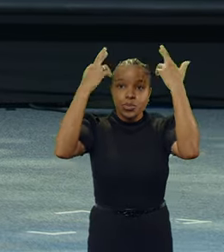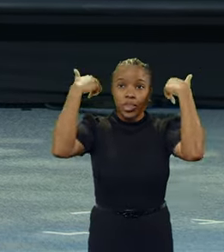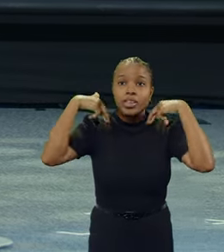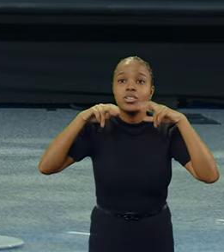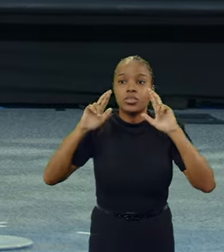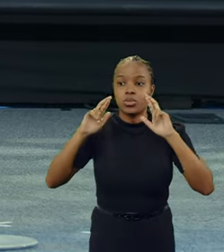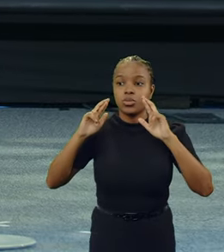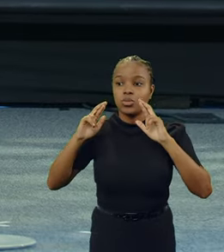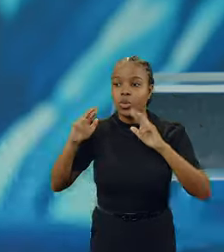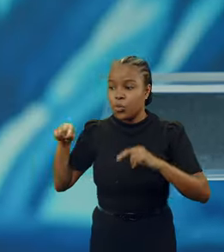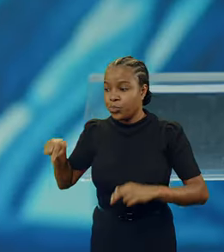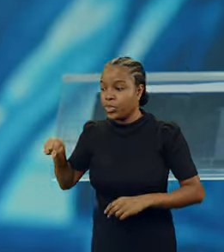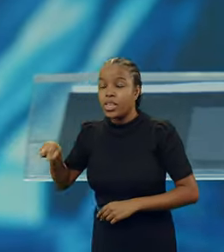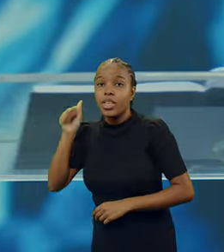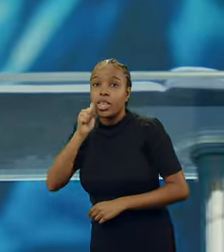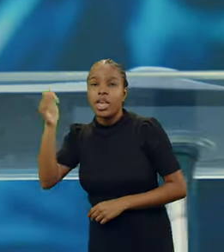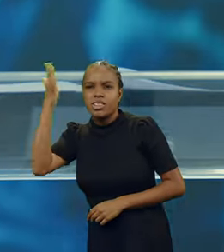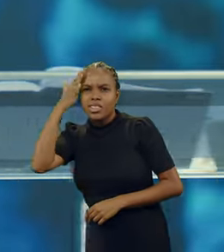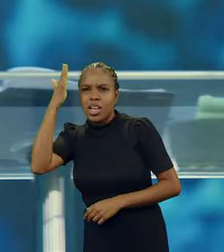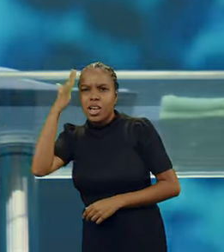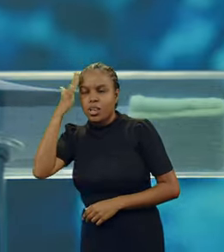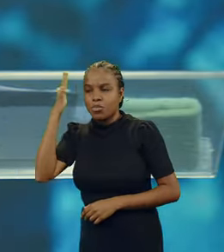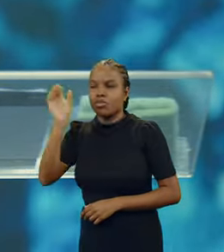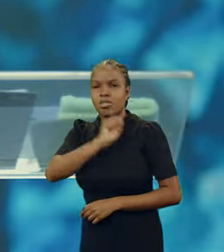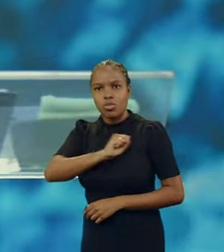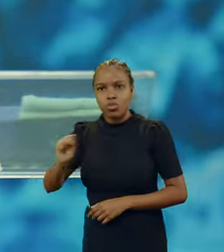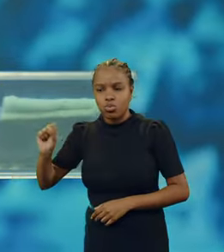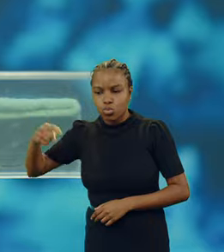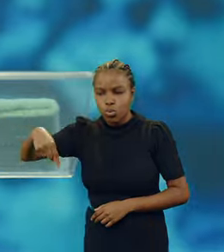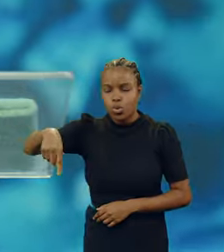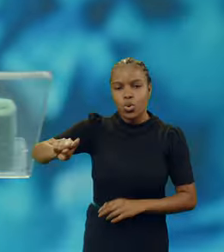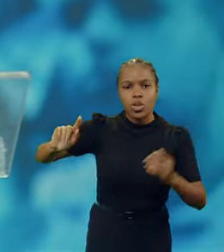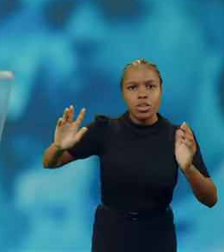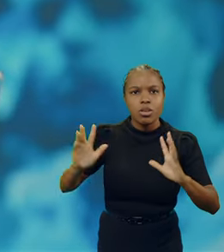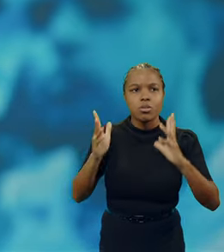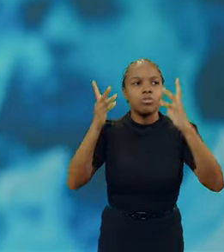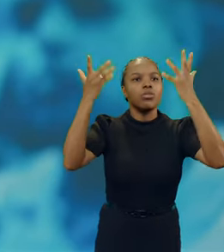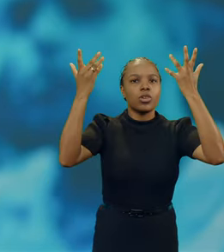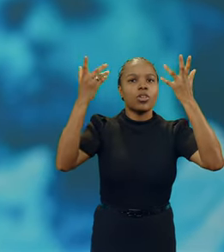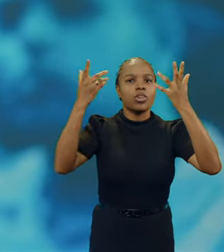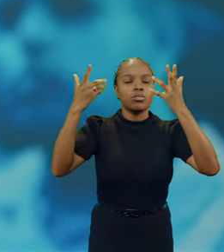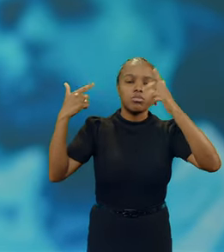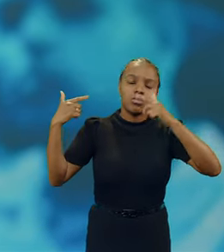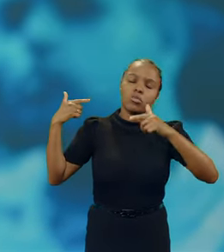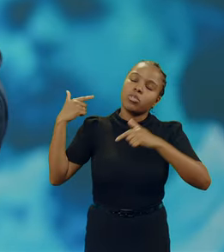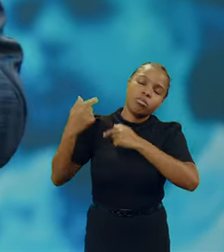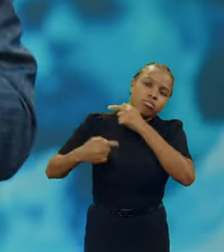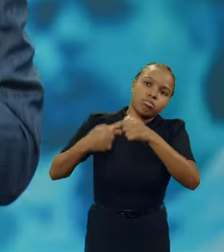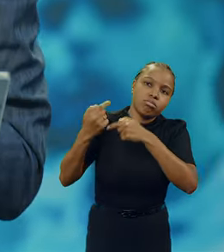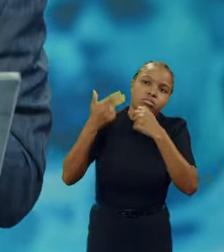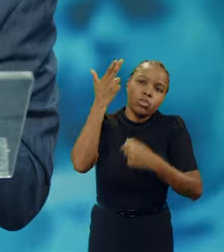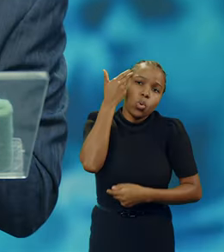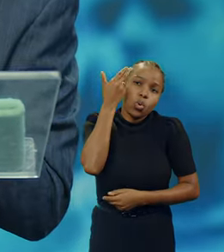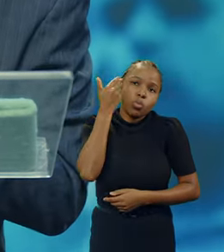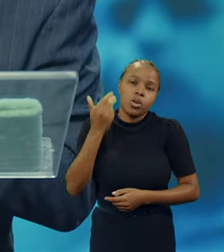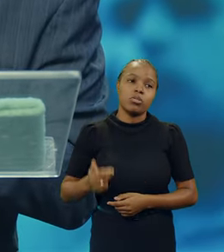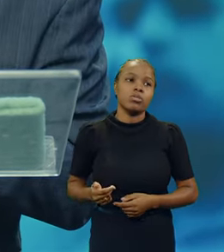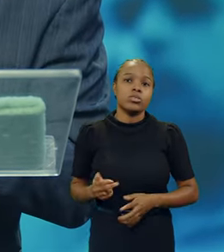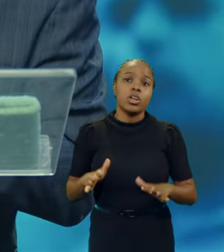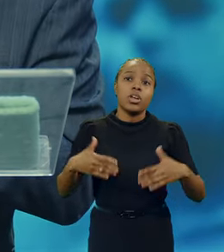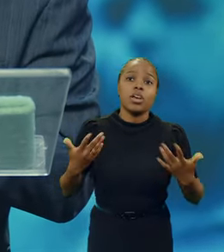Judá ia na festa da tosquia das ovelhas, porque era tradição. O que que Tamar